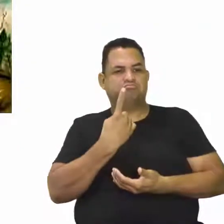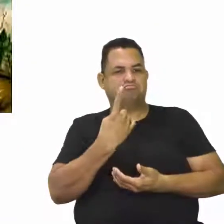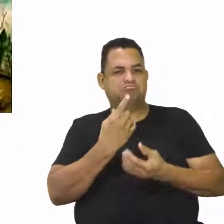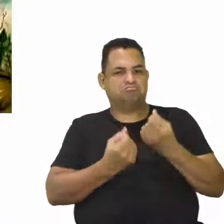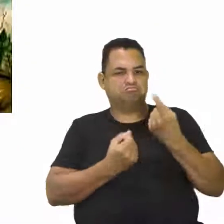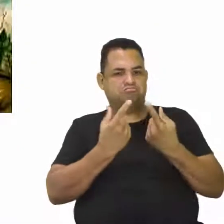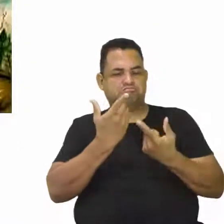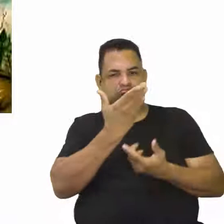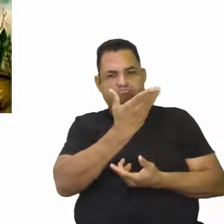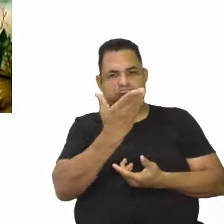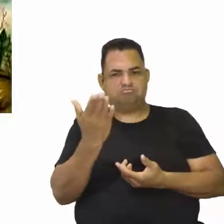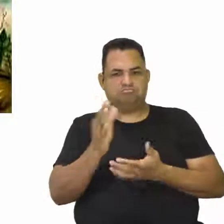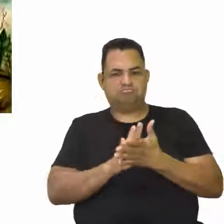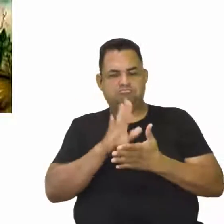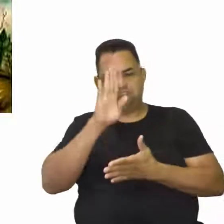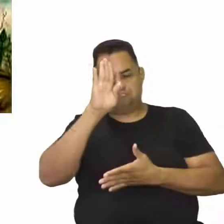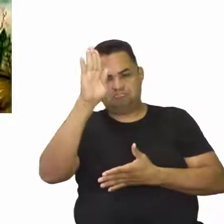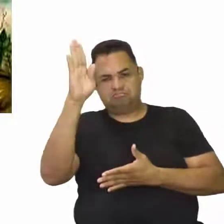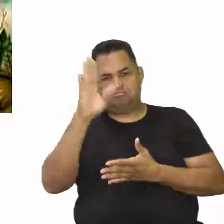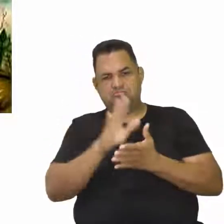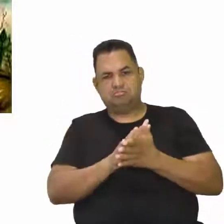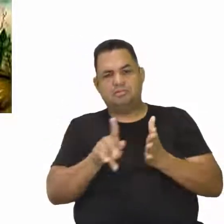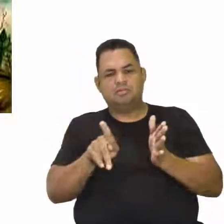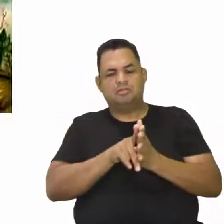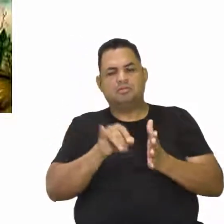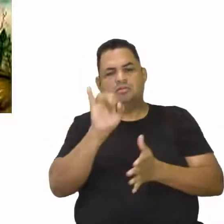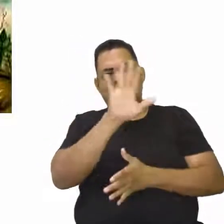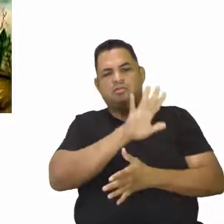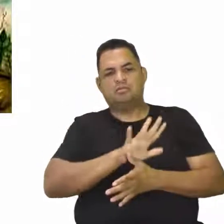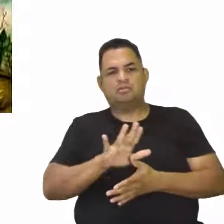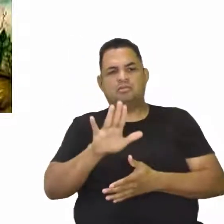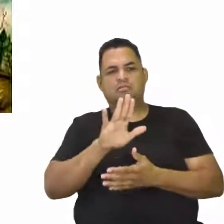alguns autorretratos, né? Os principais, na verdade. Que são?